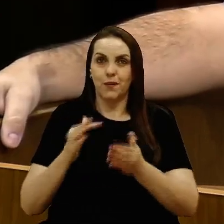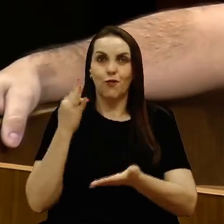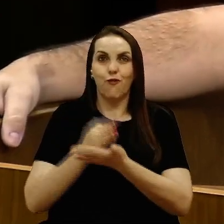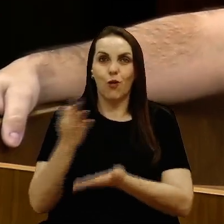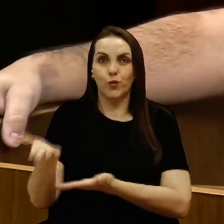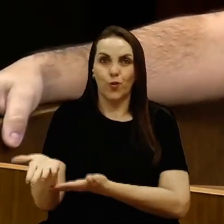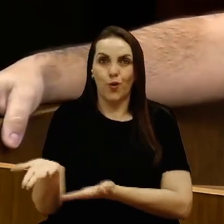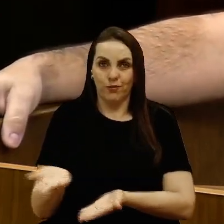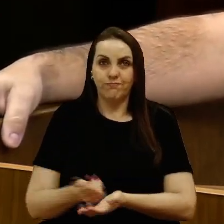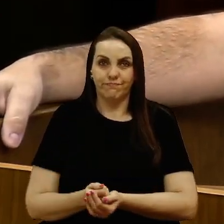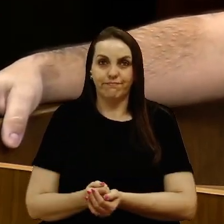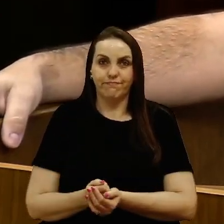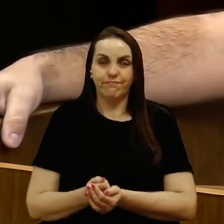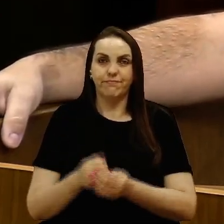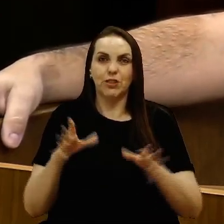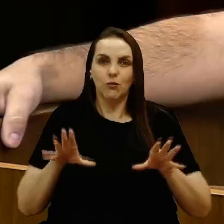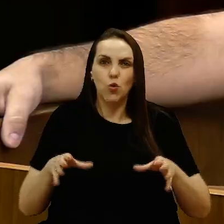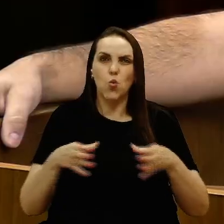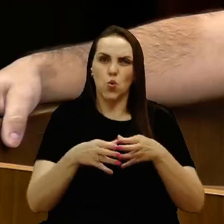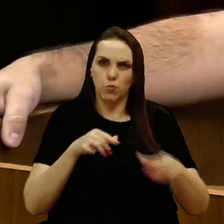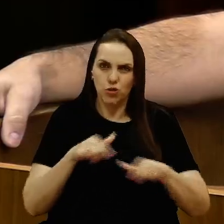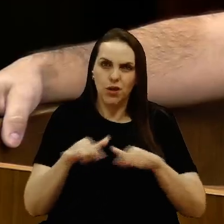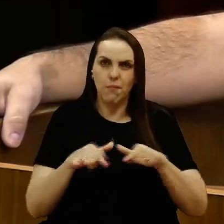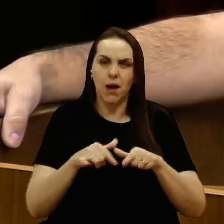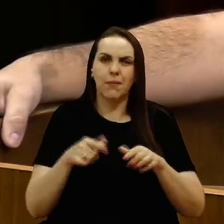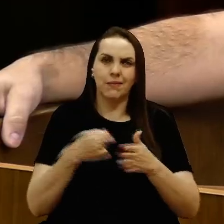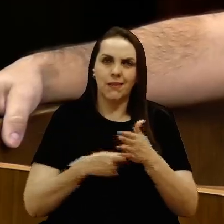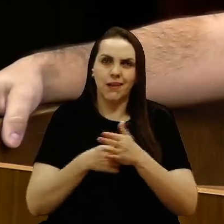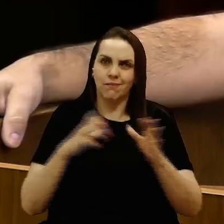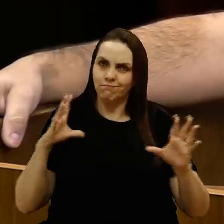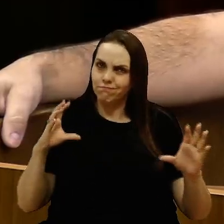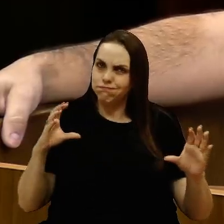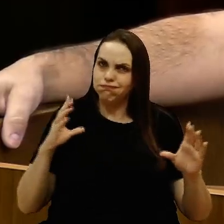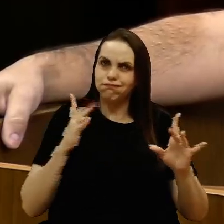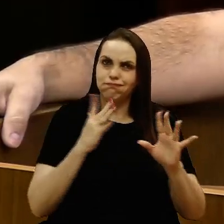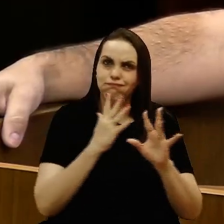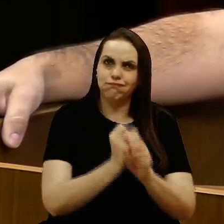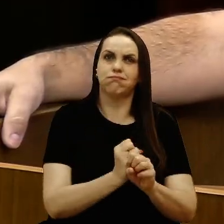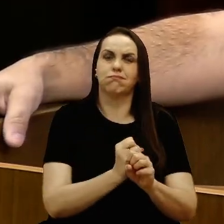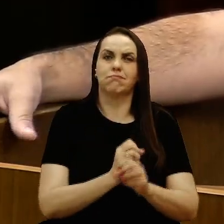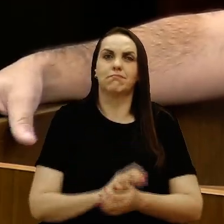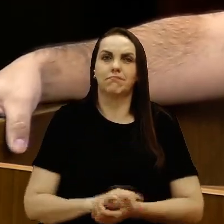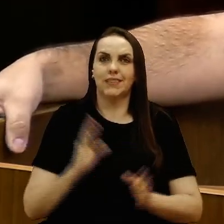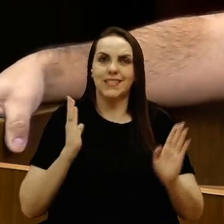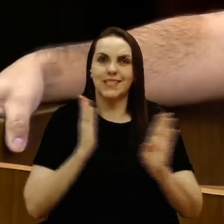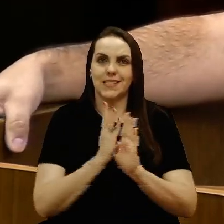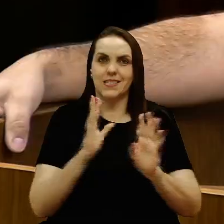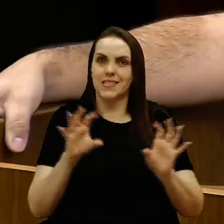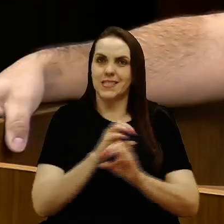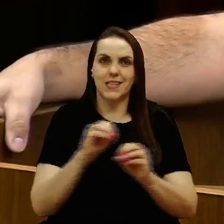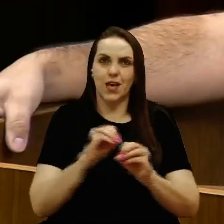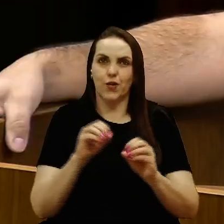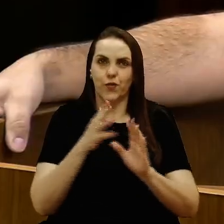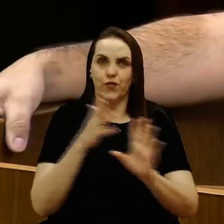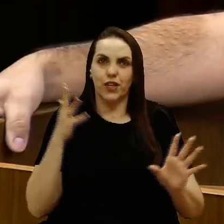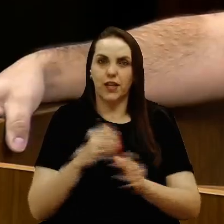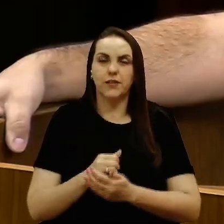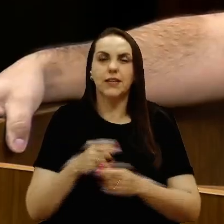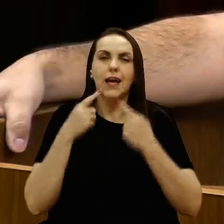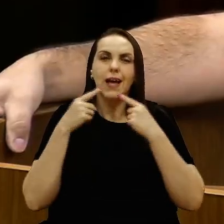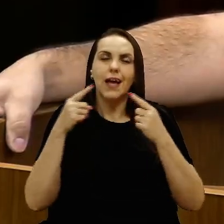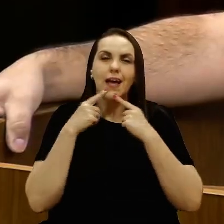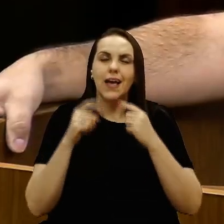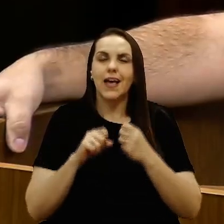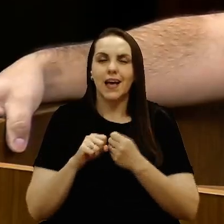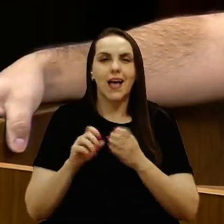fazendo esse grande mutirão para zerar. Enquanto alguns criticam hora extra para servidor, né? Que falam indústria de hora extra, nós estamos